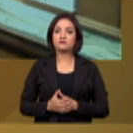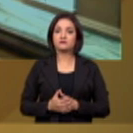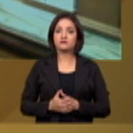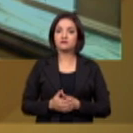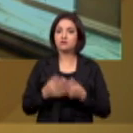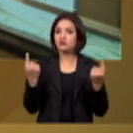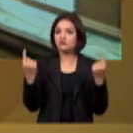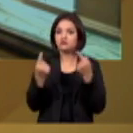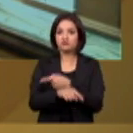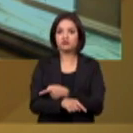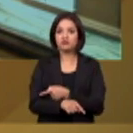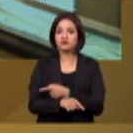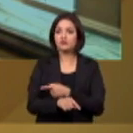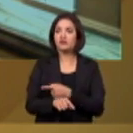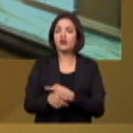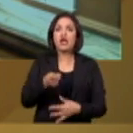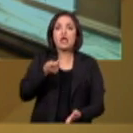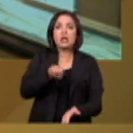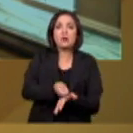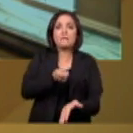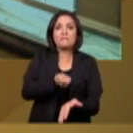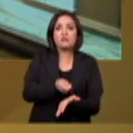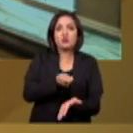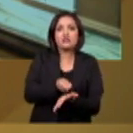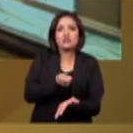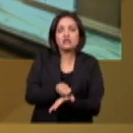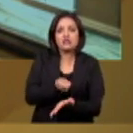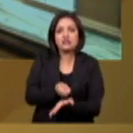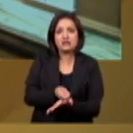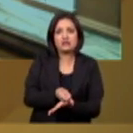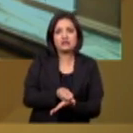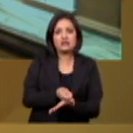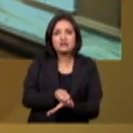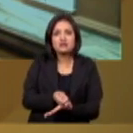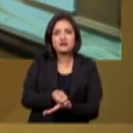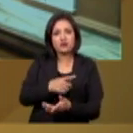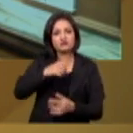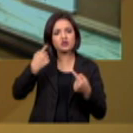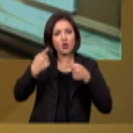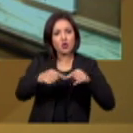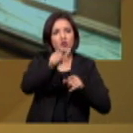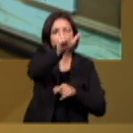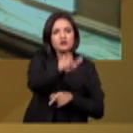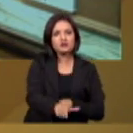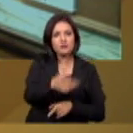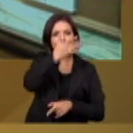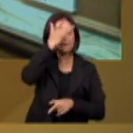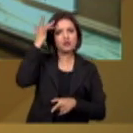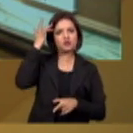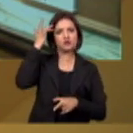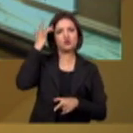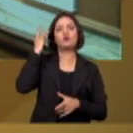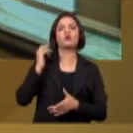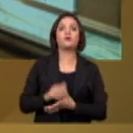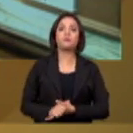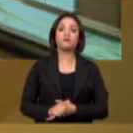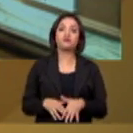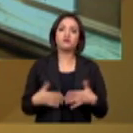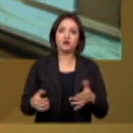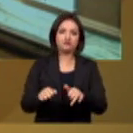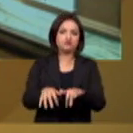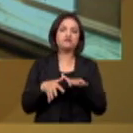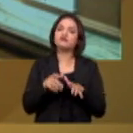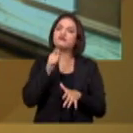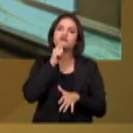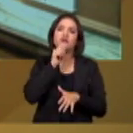de penalidade ao fátima no primeiro caso leno não chegou